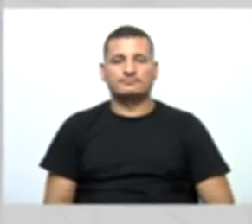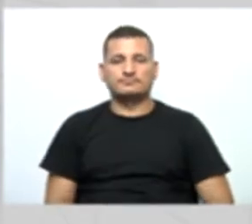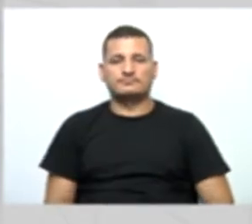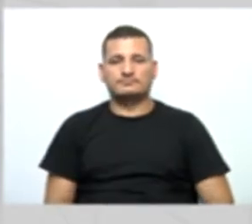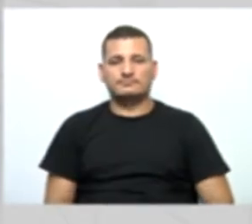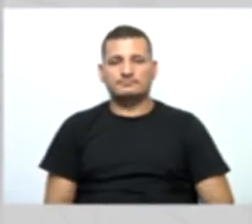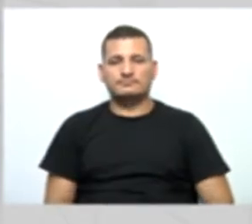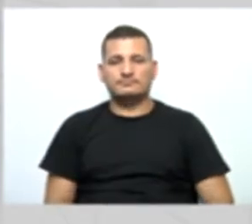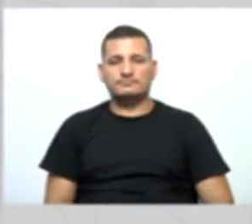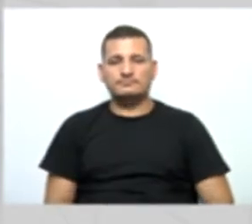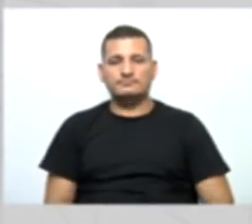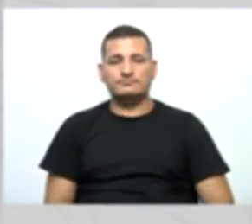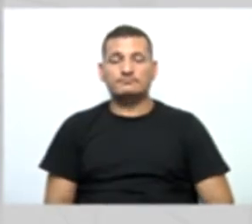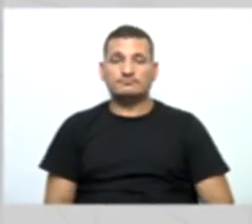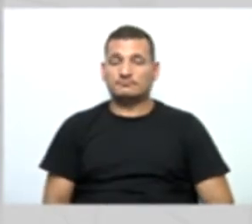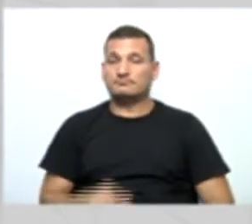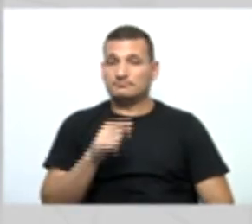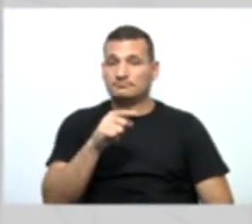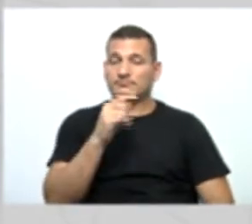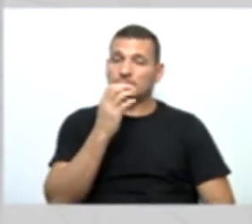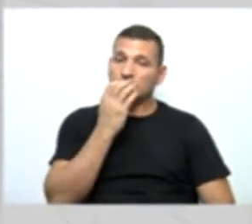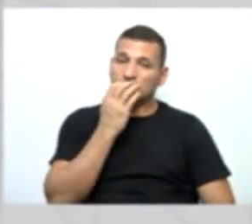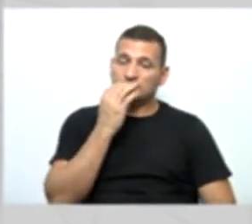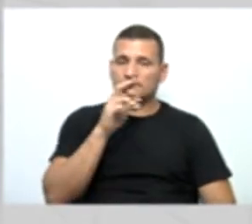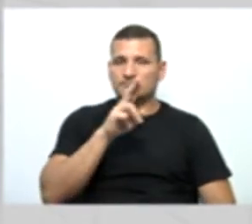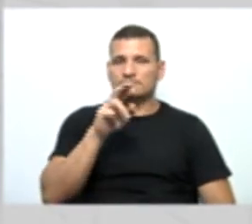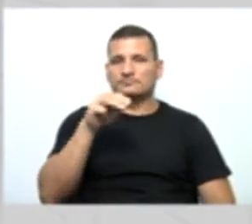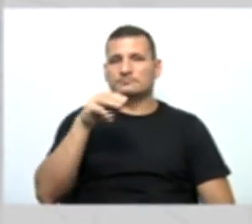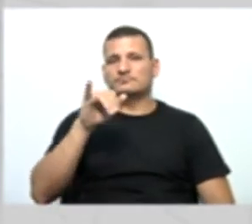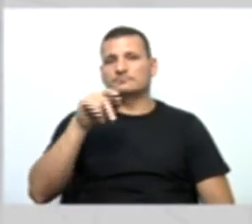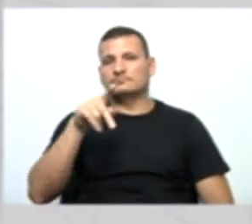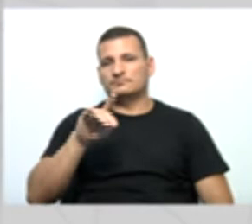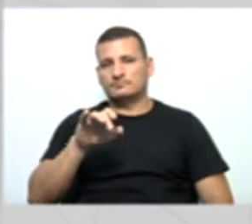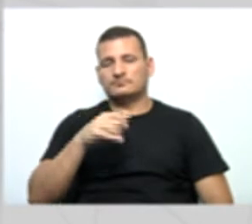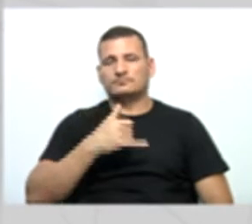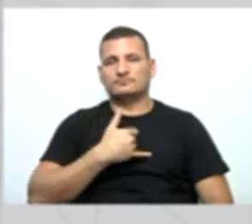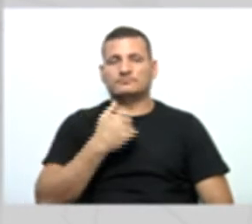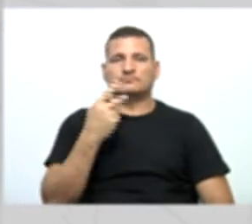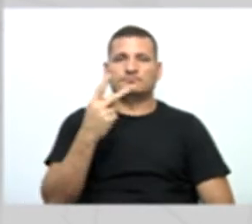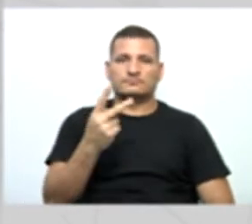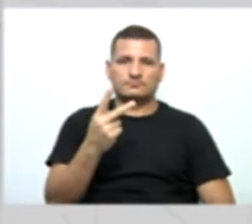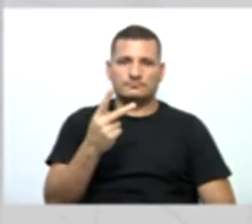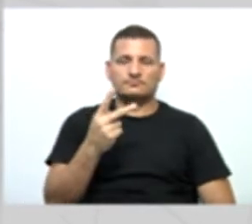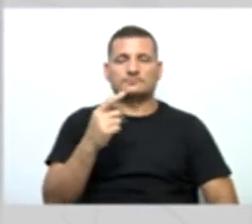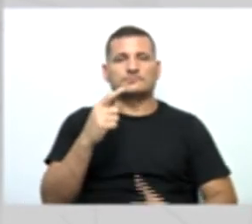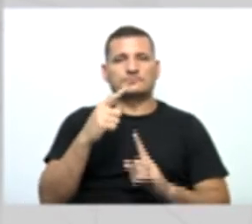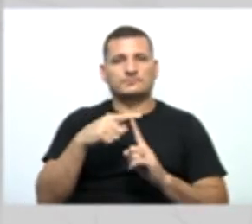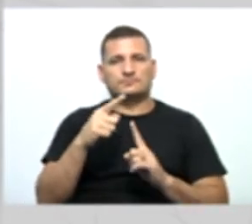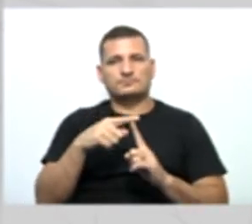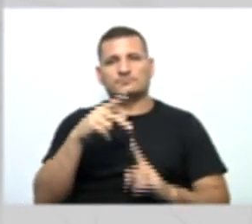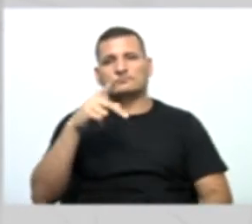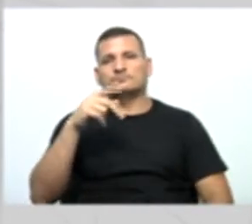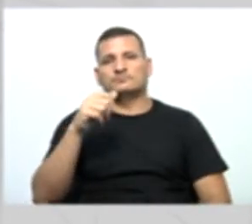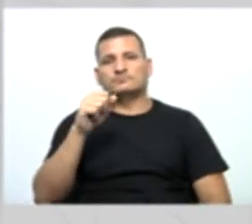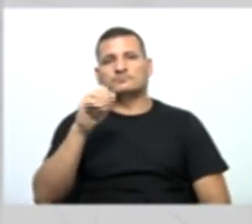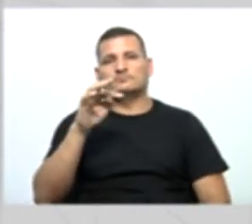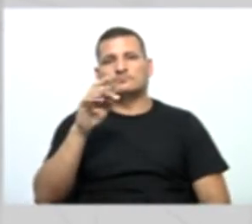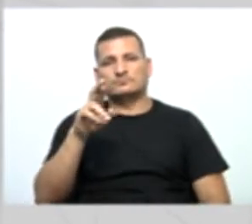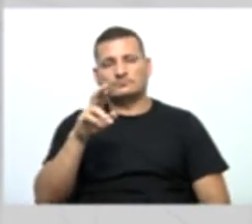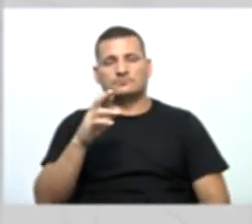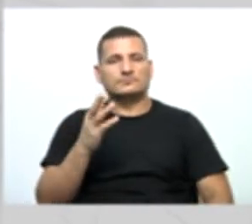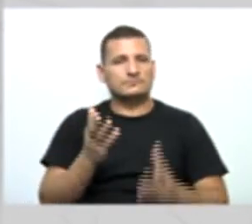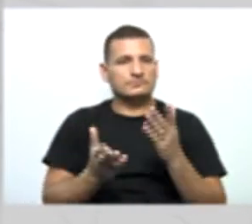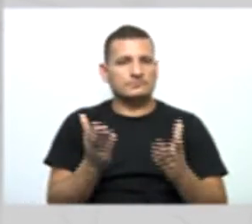Tá aí. Criei um cachorro com o nome de Mike, com 2 anos de idade, da raça pastor alemão, pesa 7